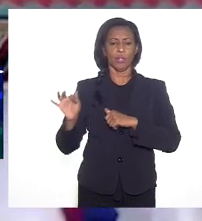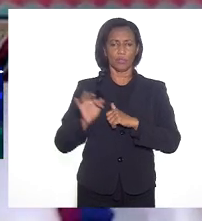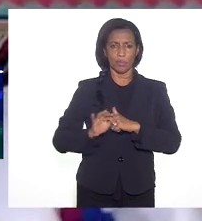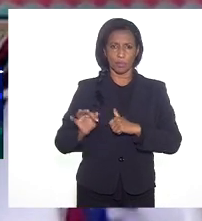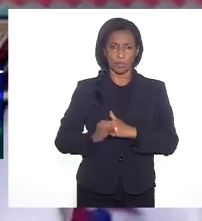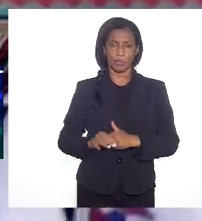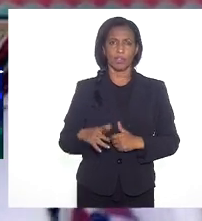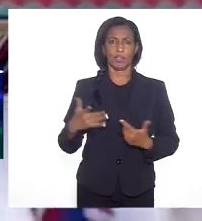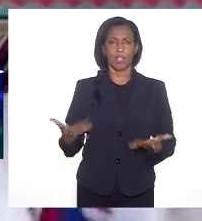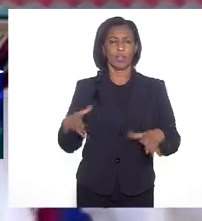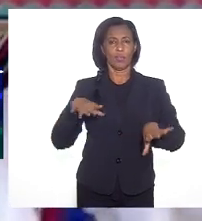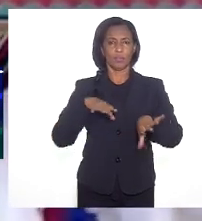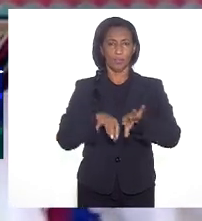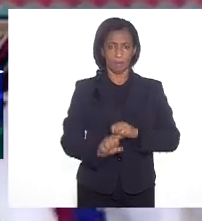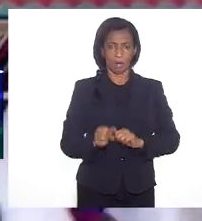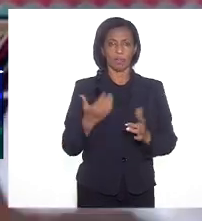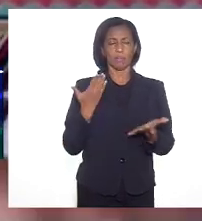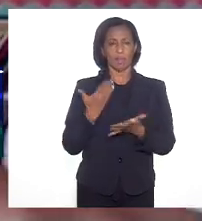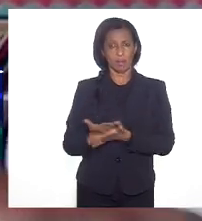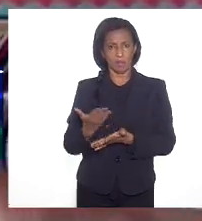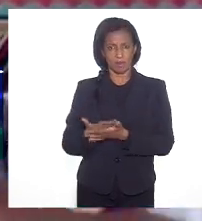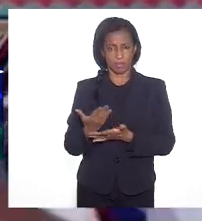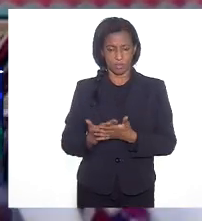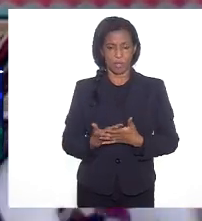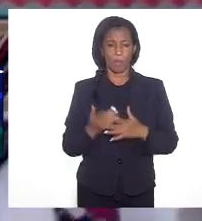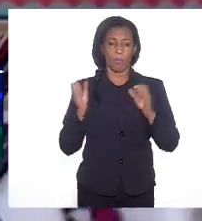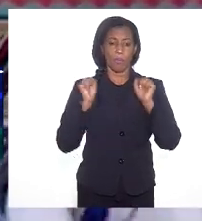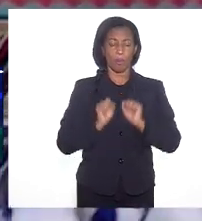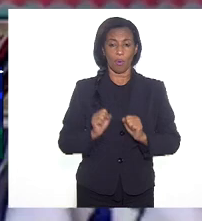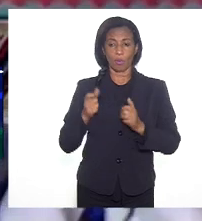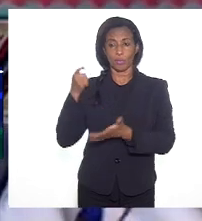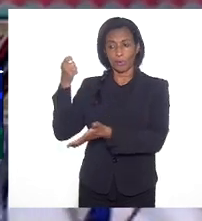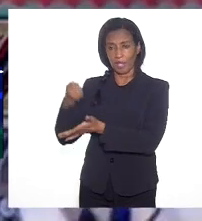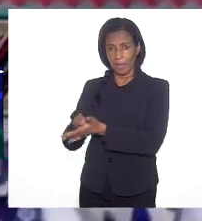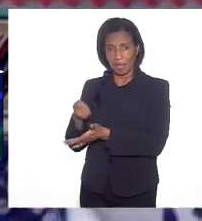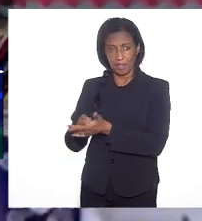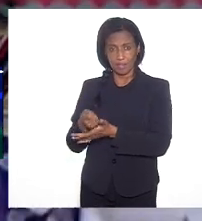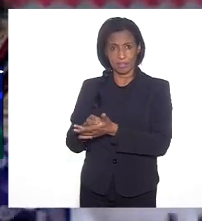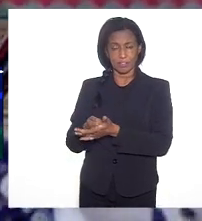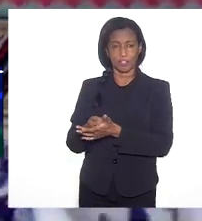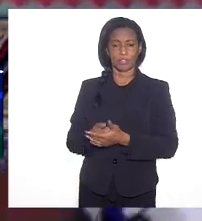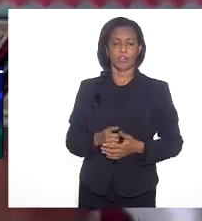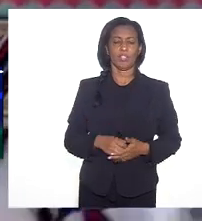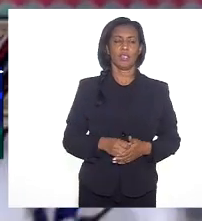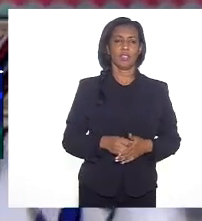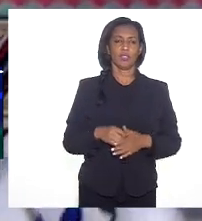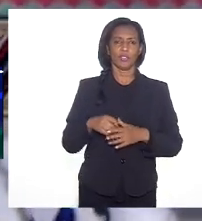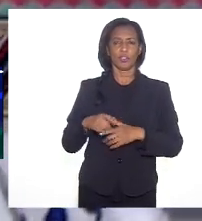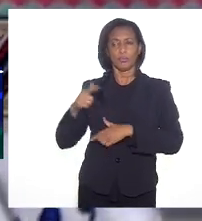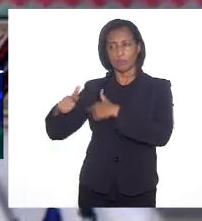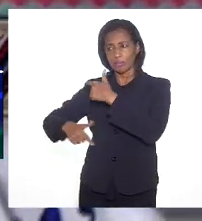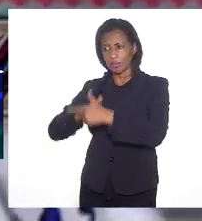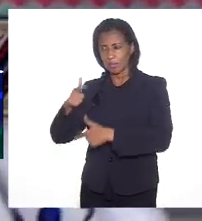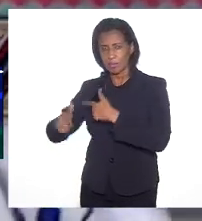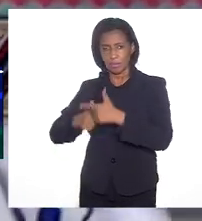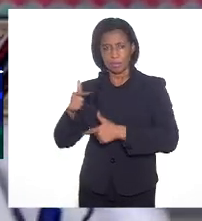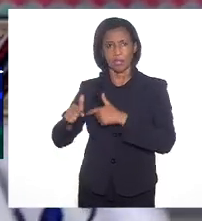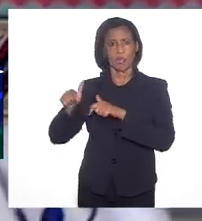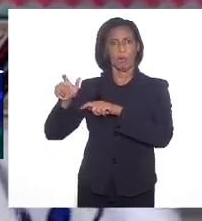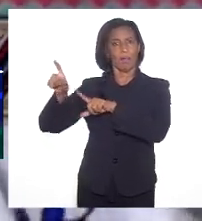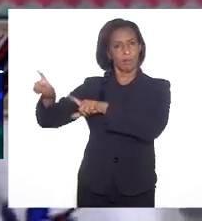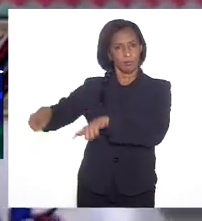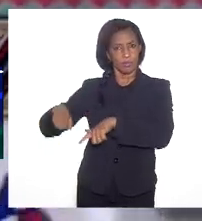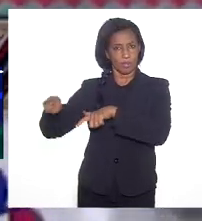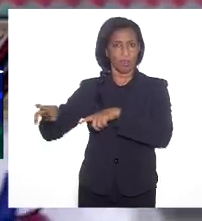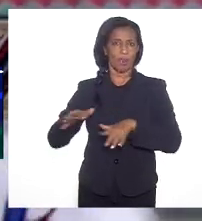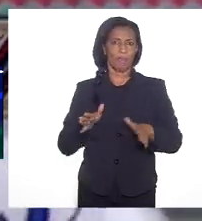formados pelas escolas técnico-agrícolas possam garantir a sua fixação no campo articulação com